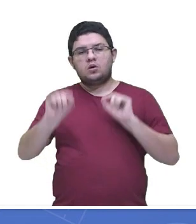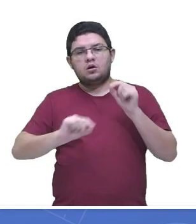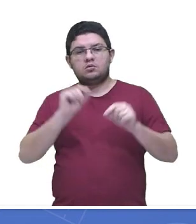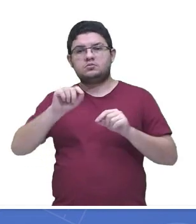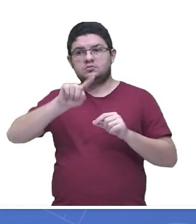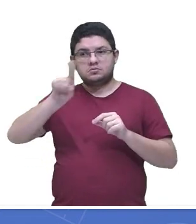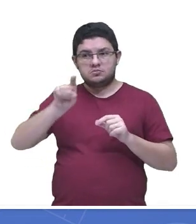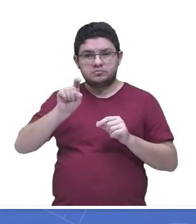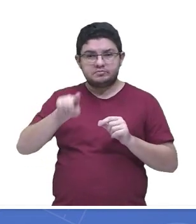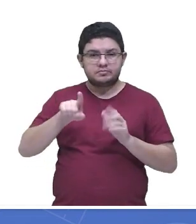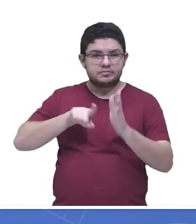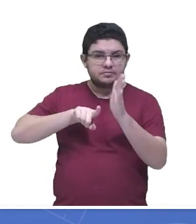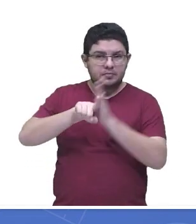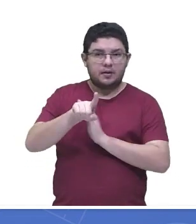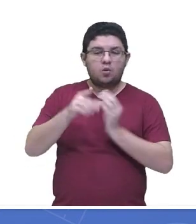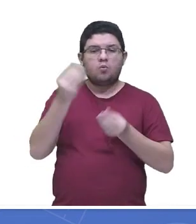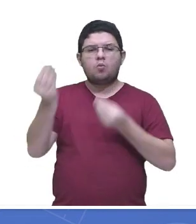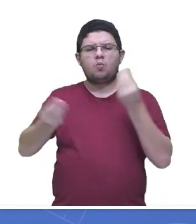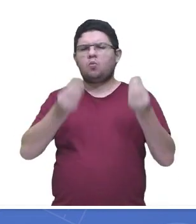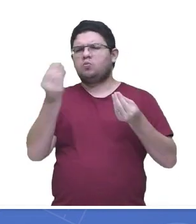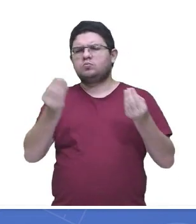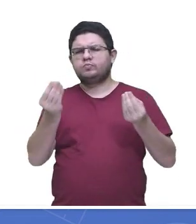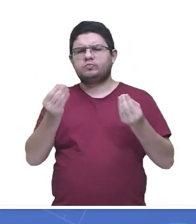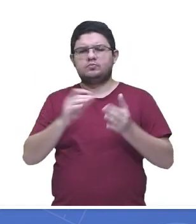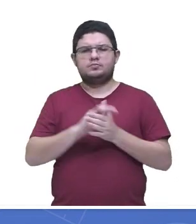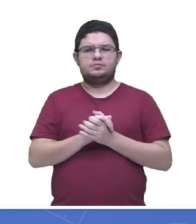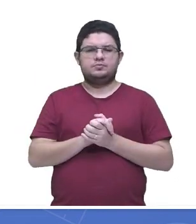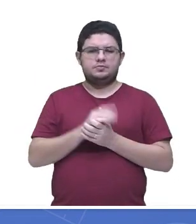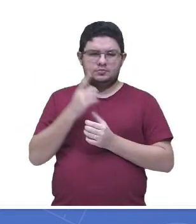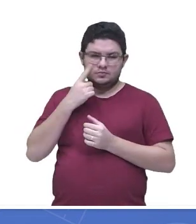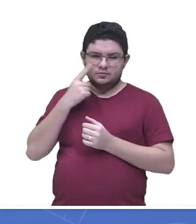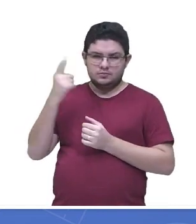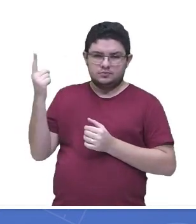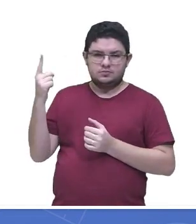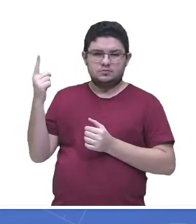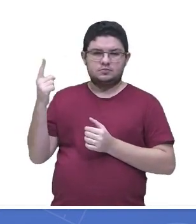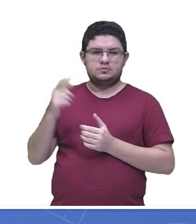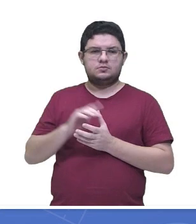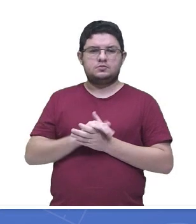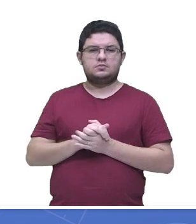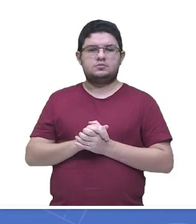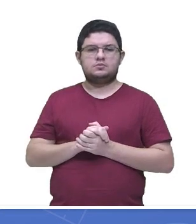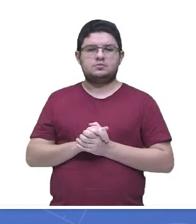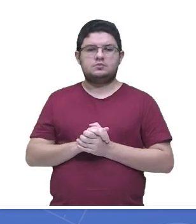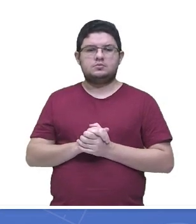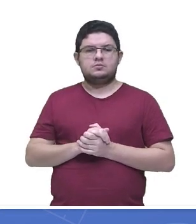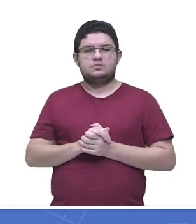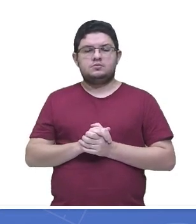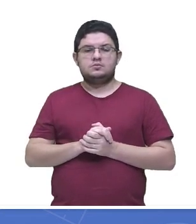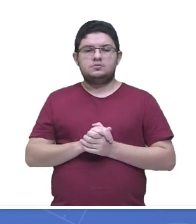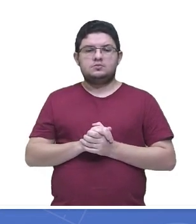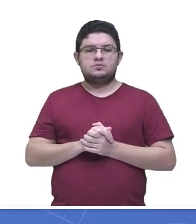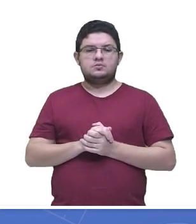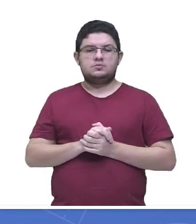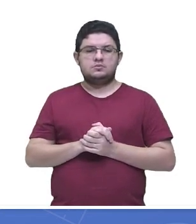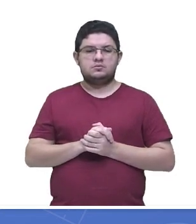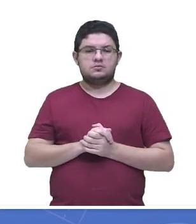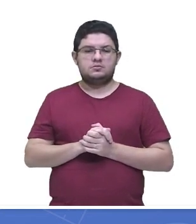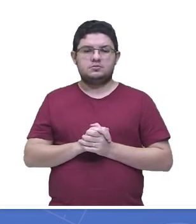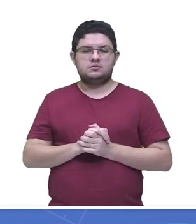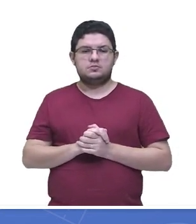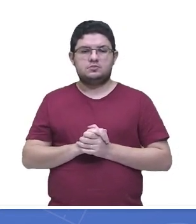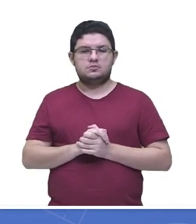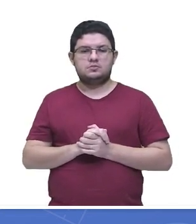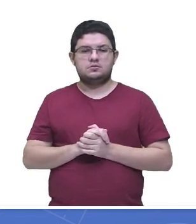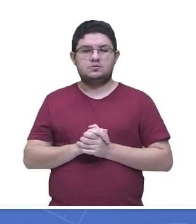faço perguntas. Vejam comigo. She was swimming in the river. She was swimming in the river. Vejam como é que fica